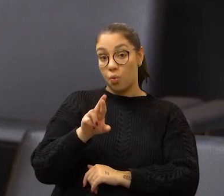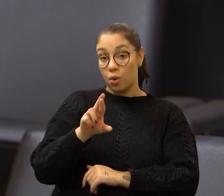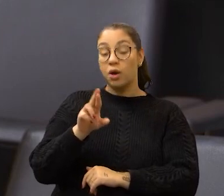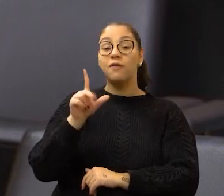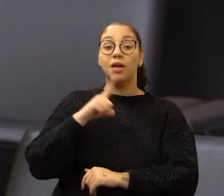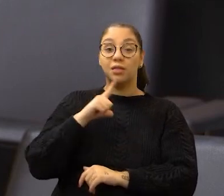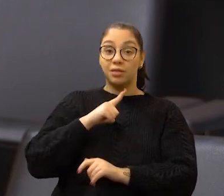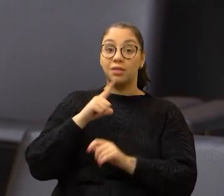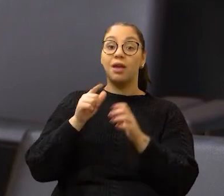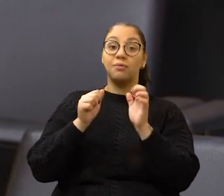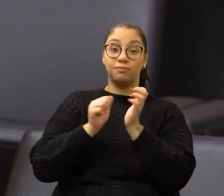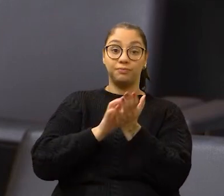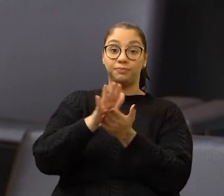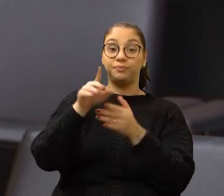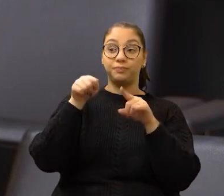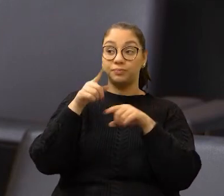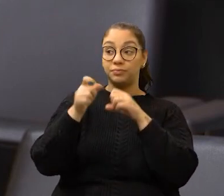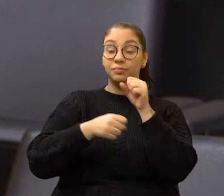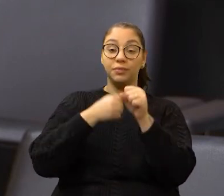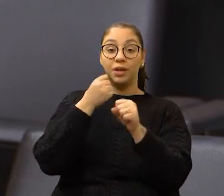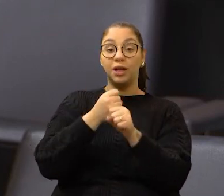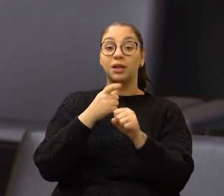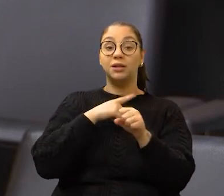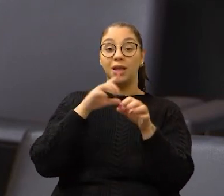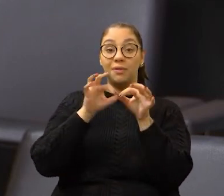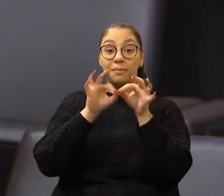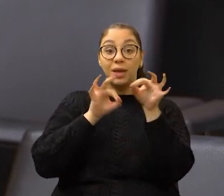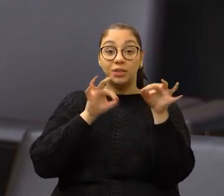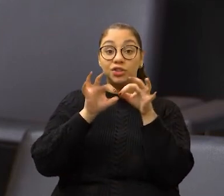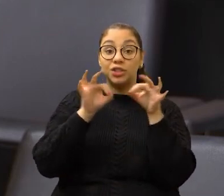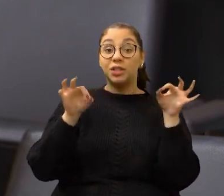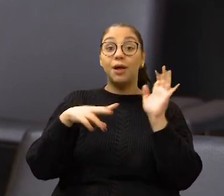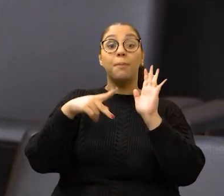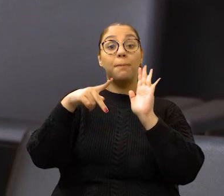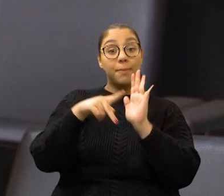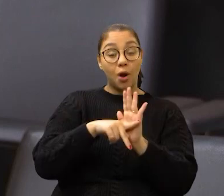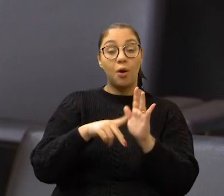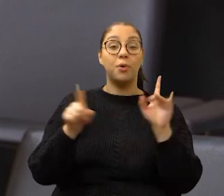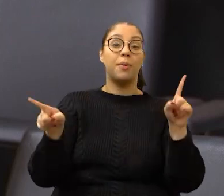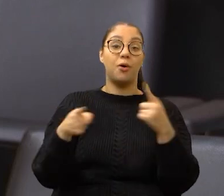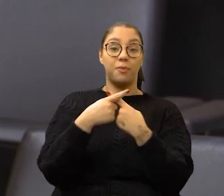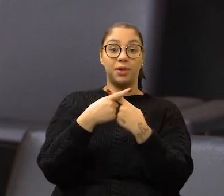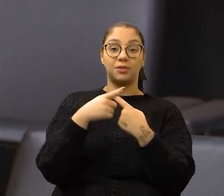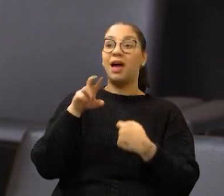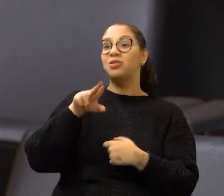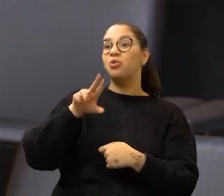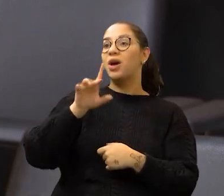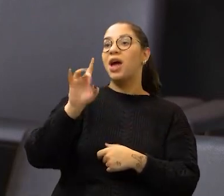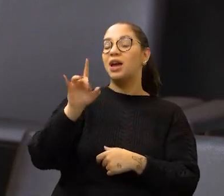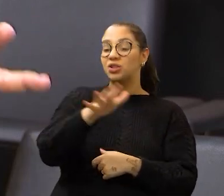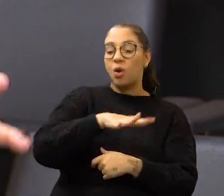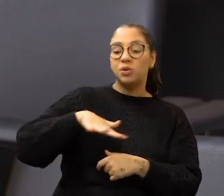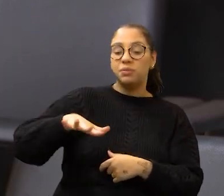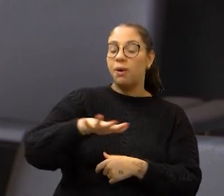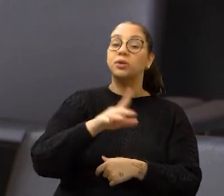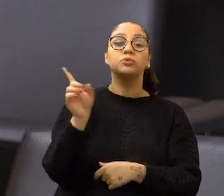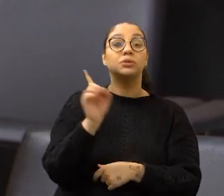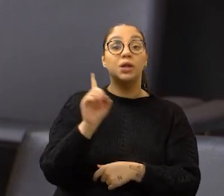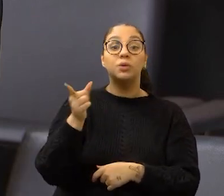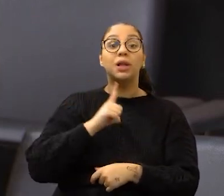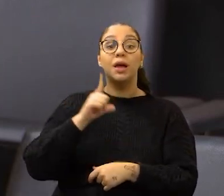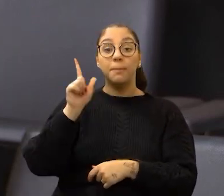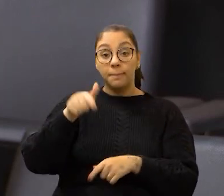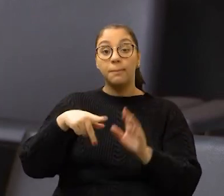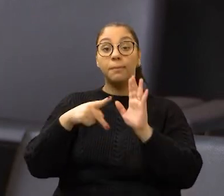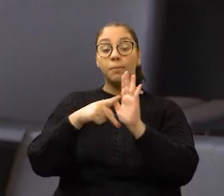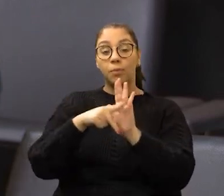ainda esse ano, ele tem medidas para competição. Ou seja, Campinas não vai ter apenas uma pista de parkour, vai